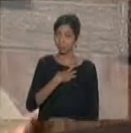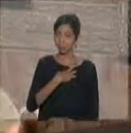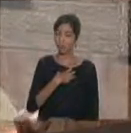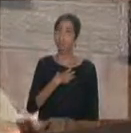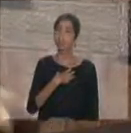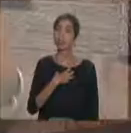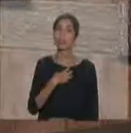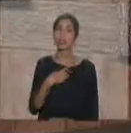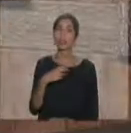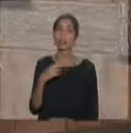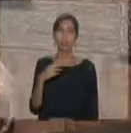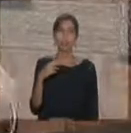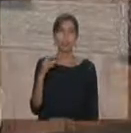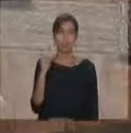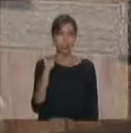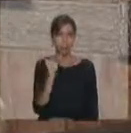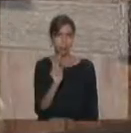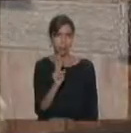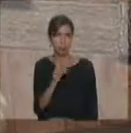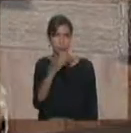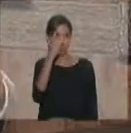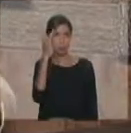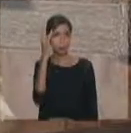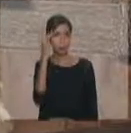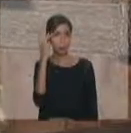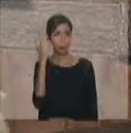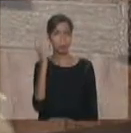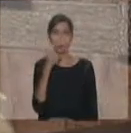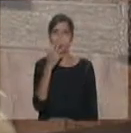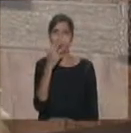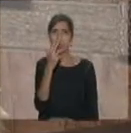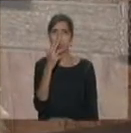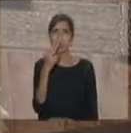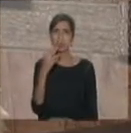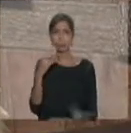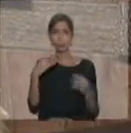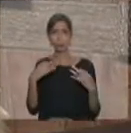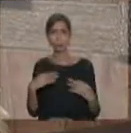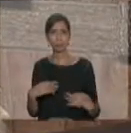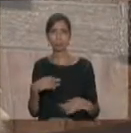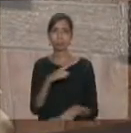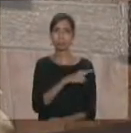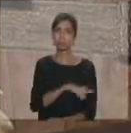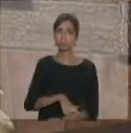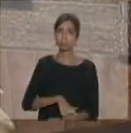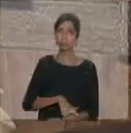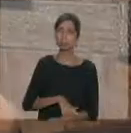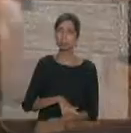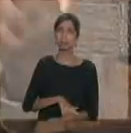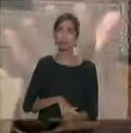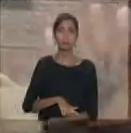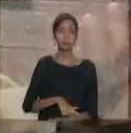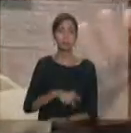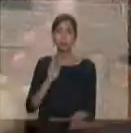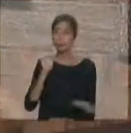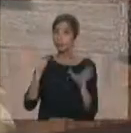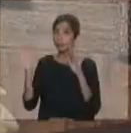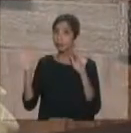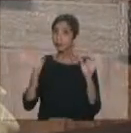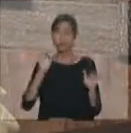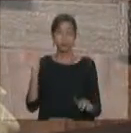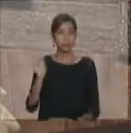Quem via aquela pessoa, aquela figura aparentemente modesta ali na cidade, não